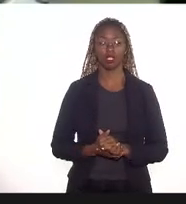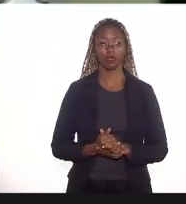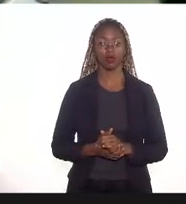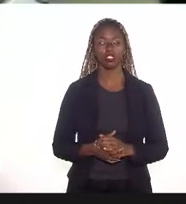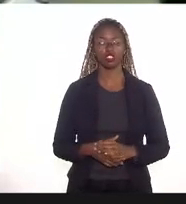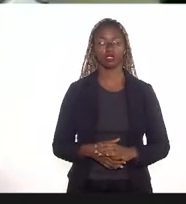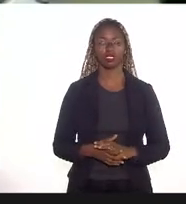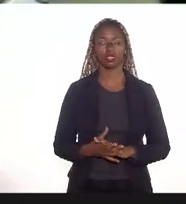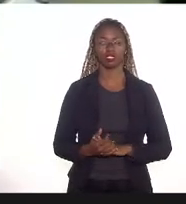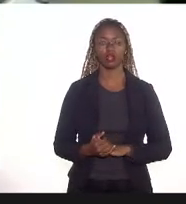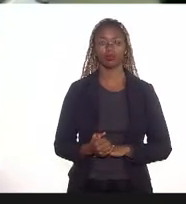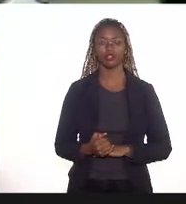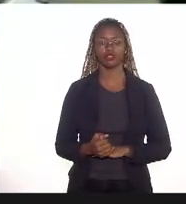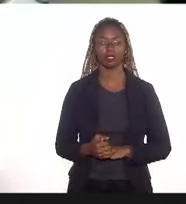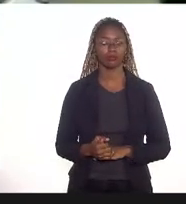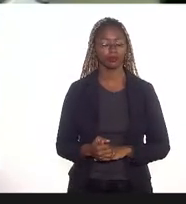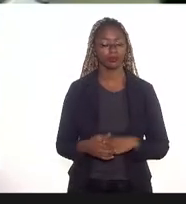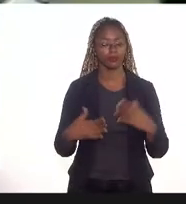à publicidade,